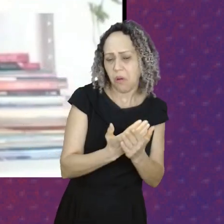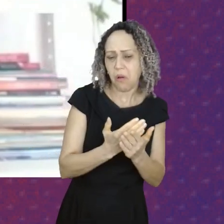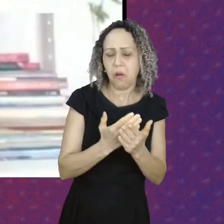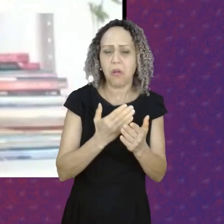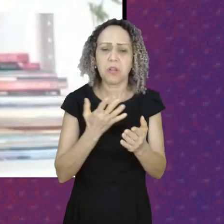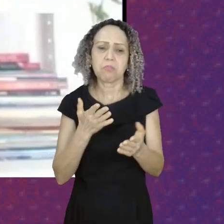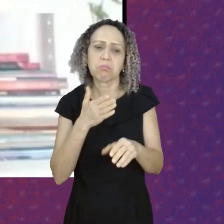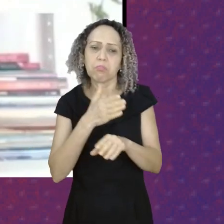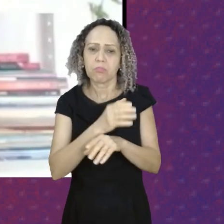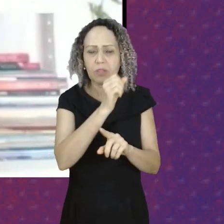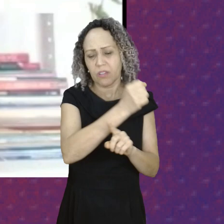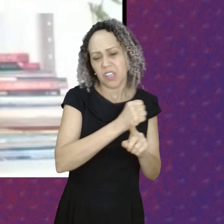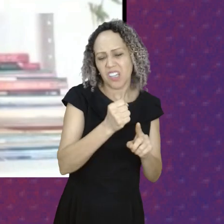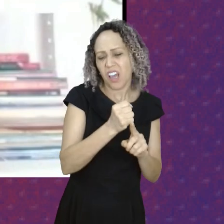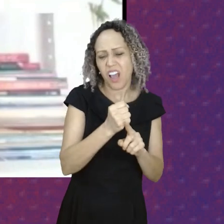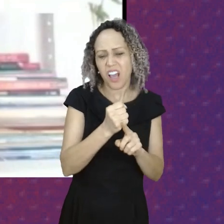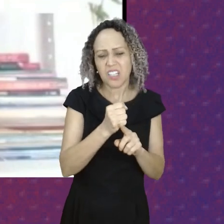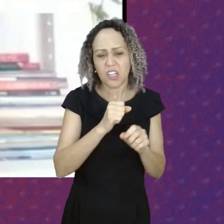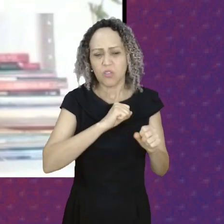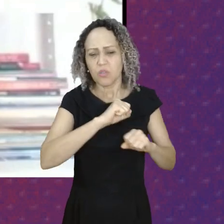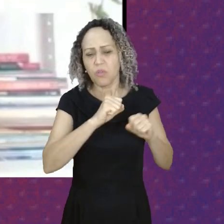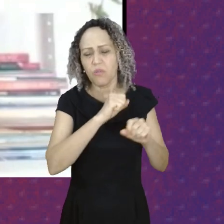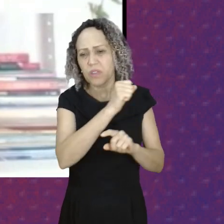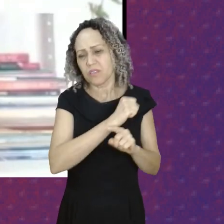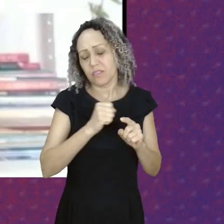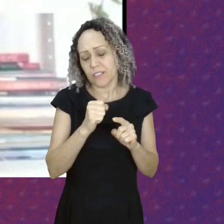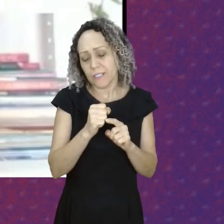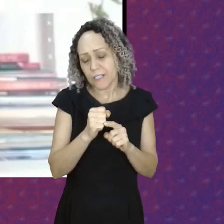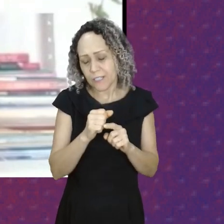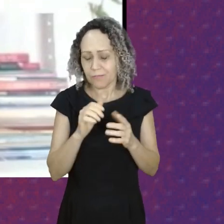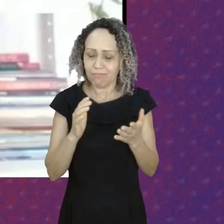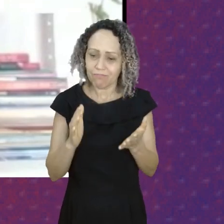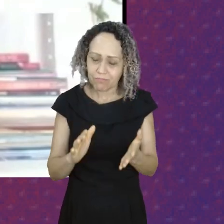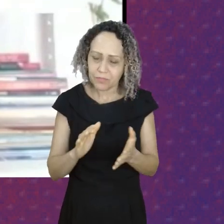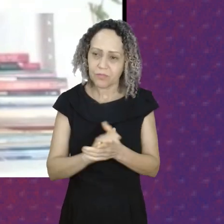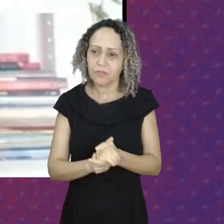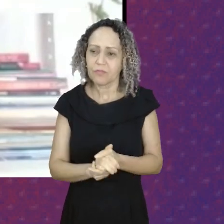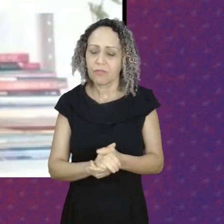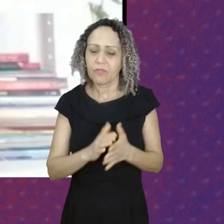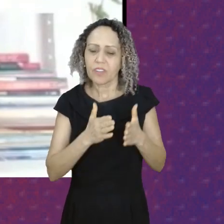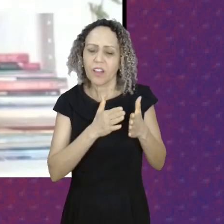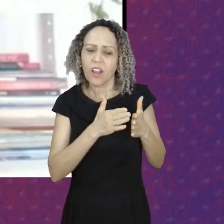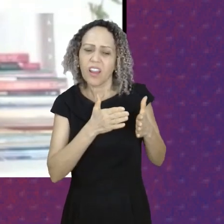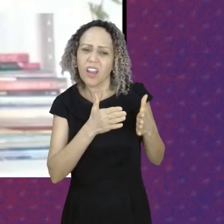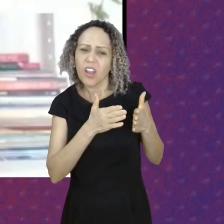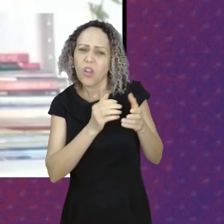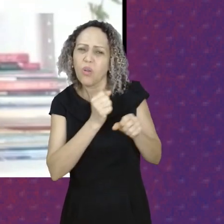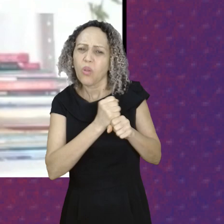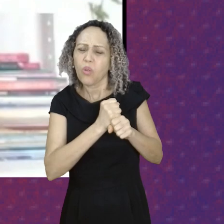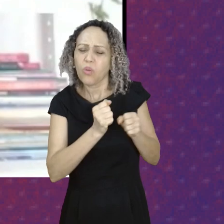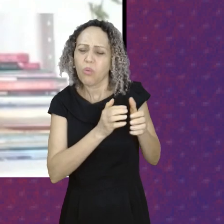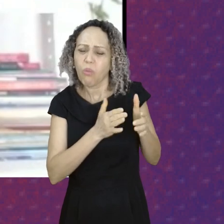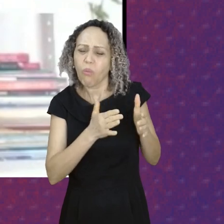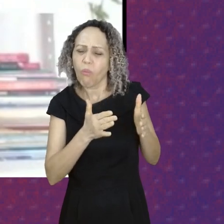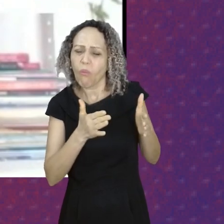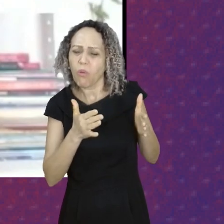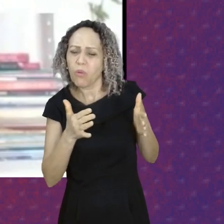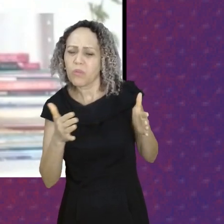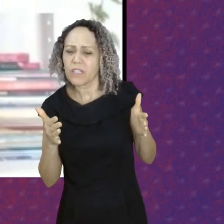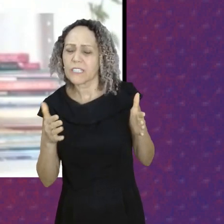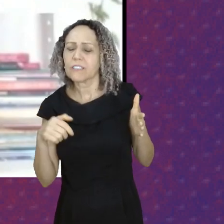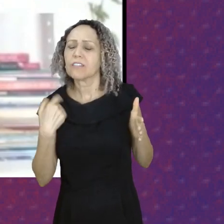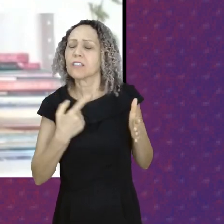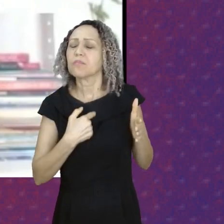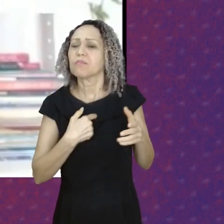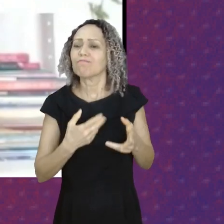movimentos sociais. Nas últimas décadas, nós vamos presenciar um dos fatos mais marcantes da sociedade brasileira, que